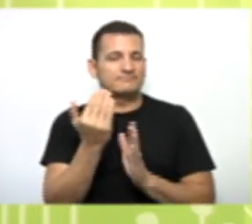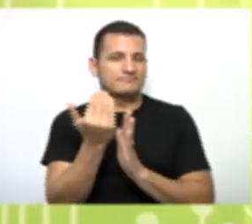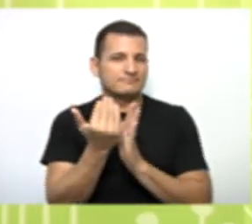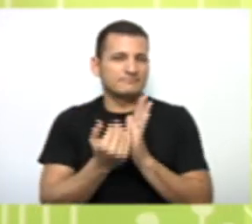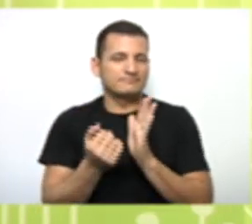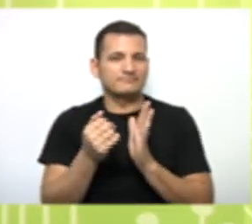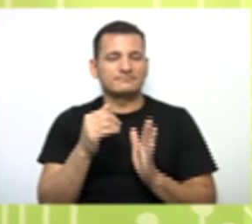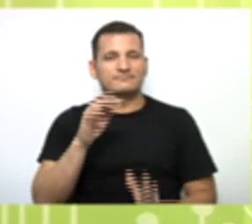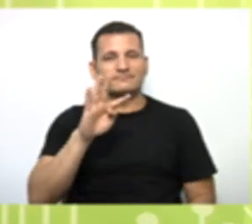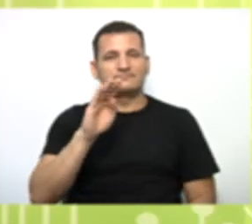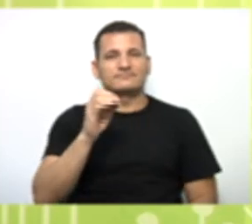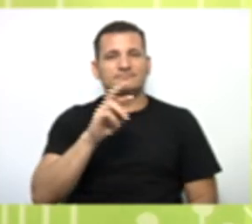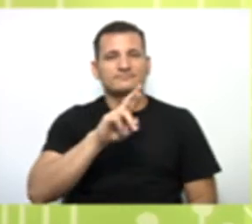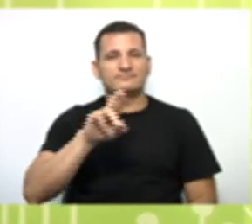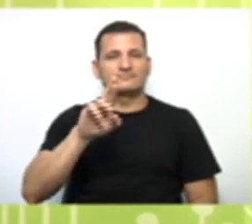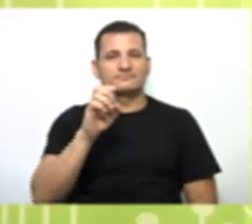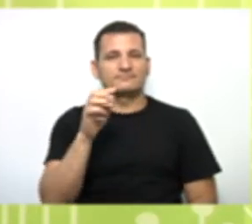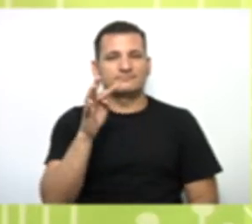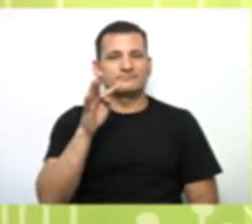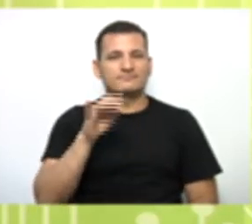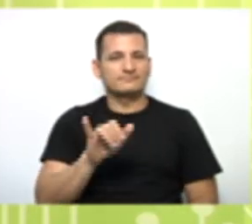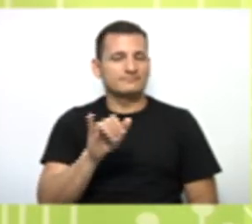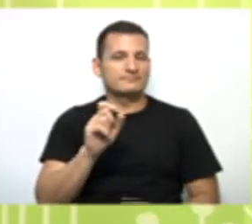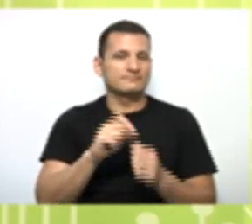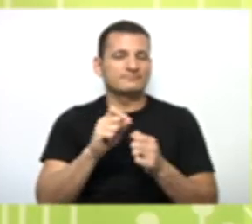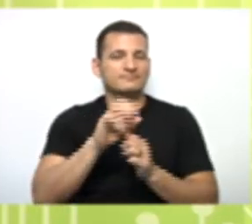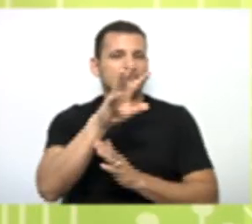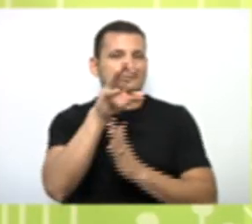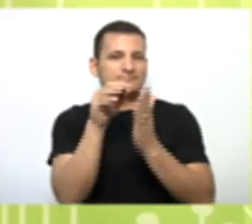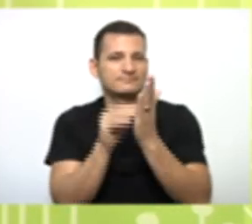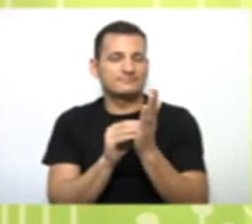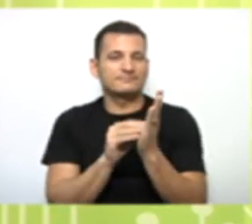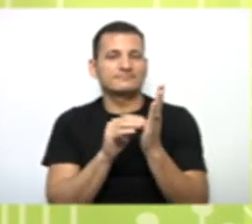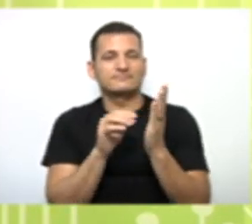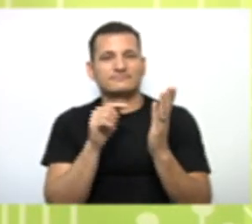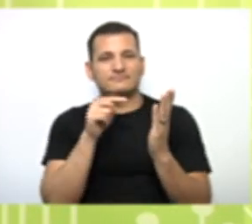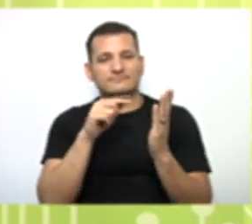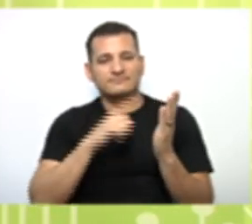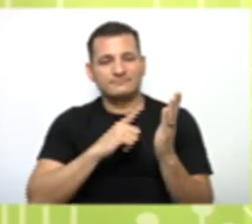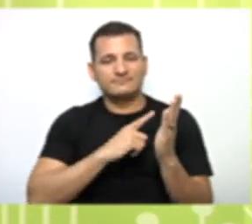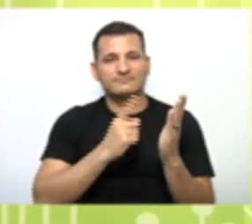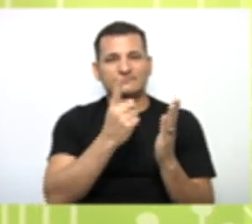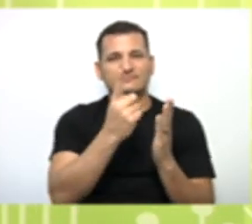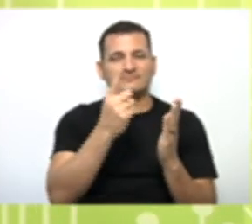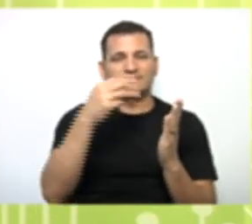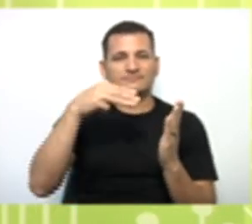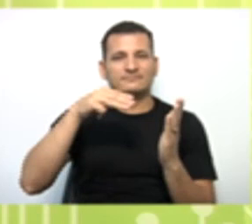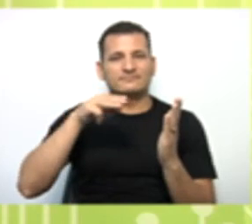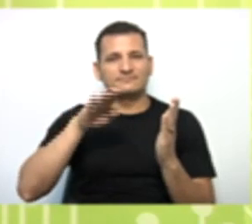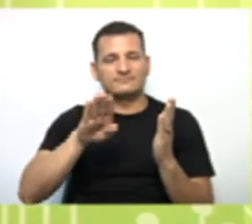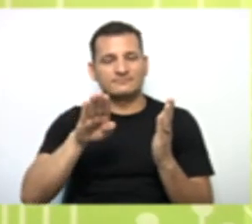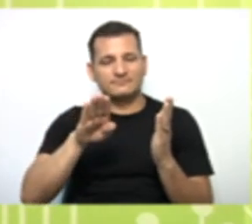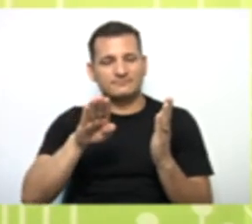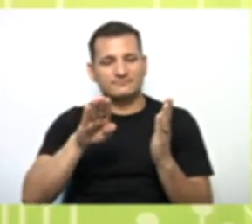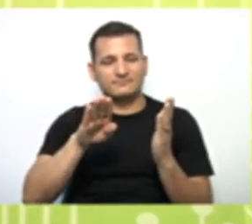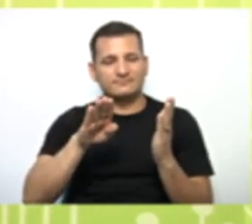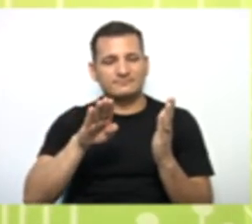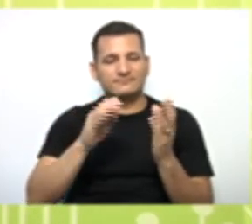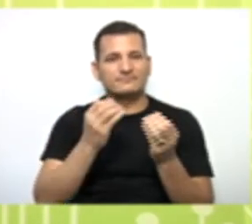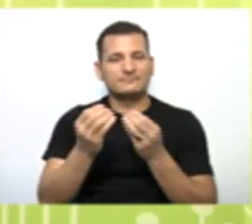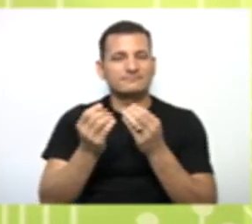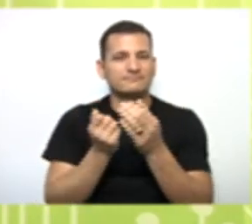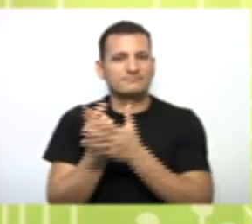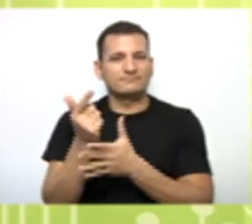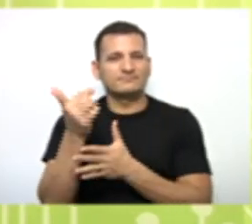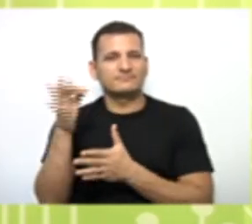chamado Torrent, fazer um download, né? No que você faz o download, está lá 1 mega. Falou, como? Eu acabei de